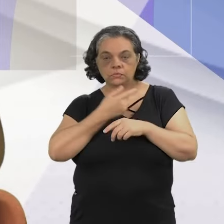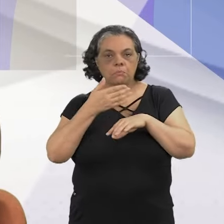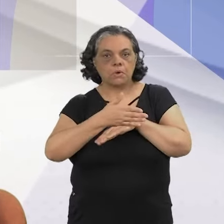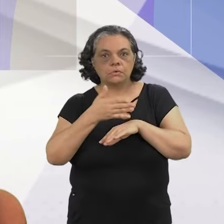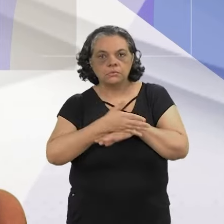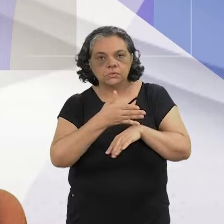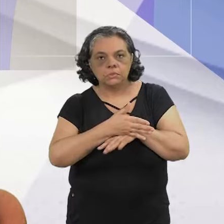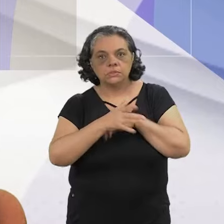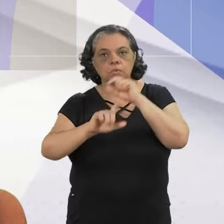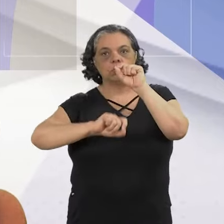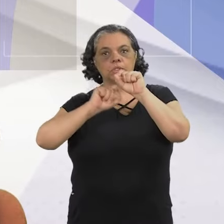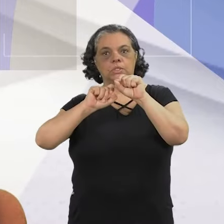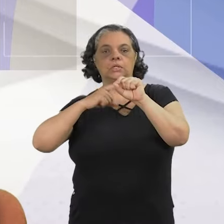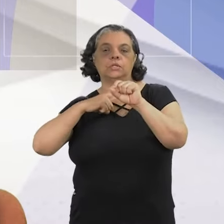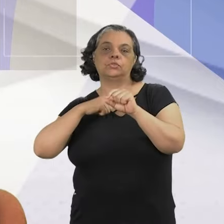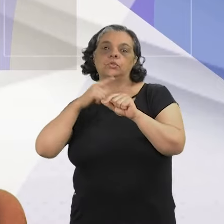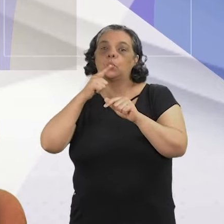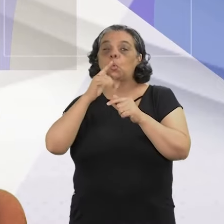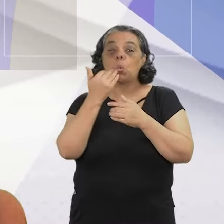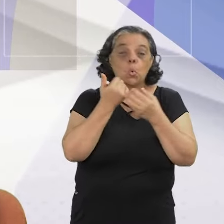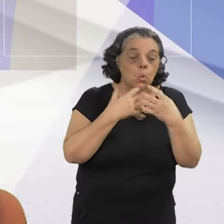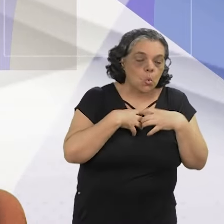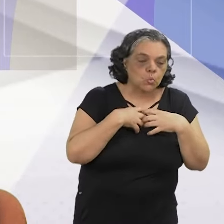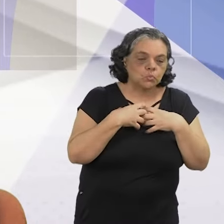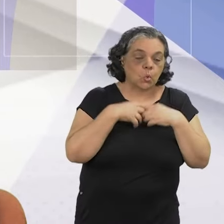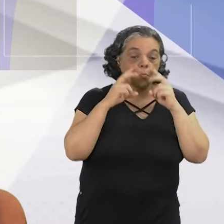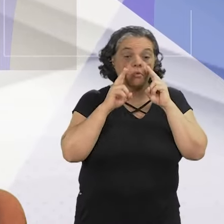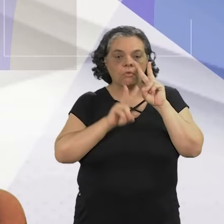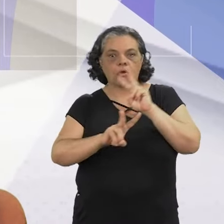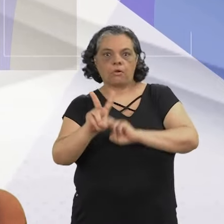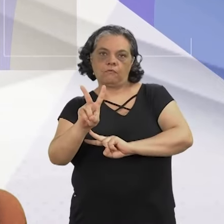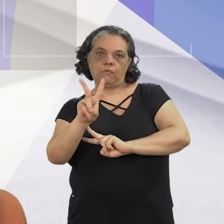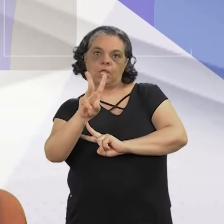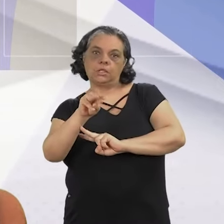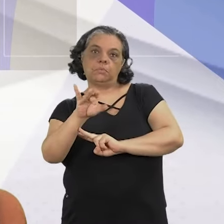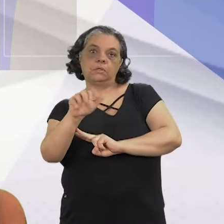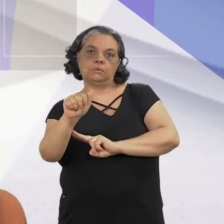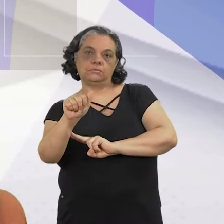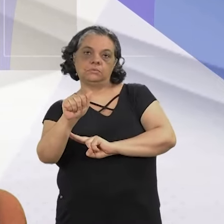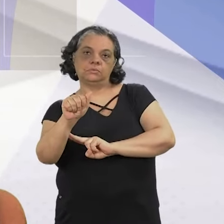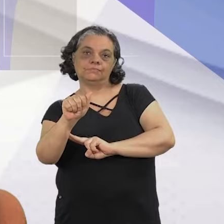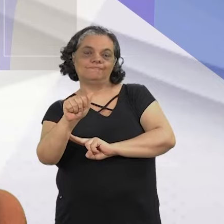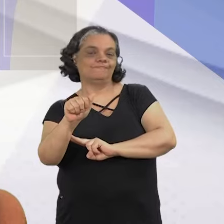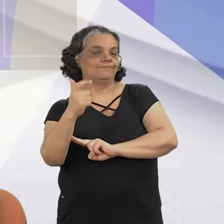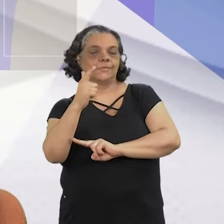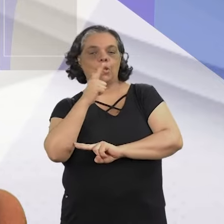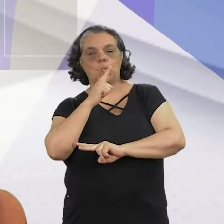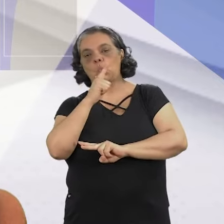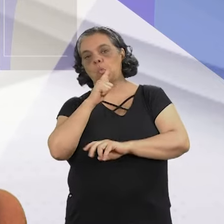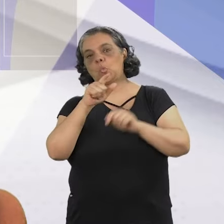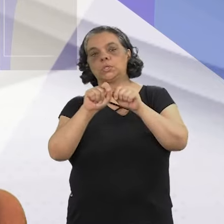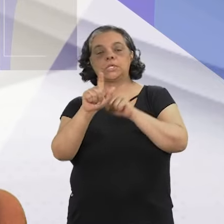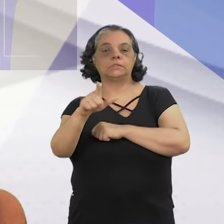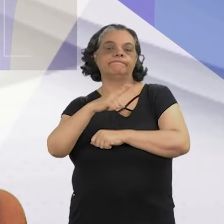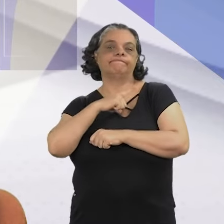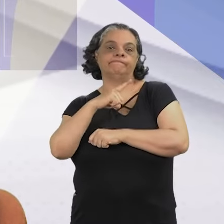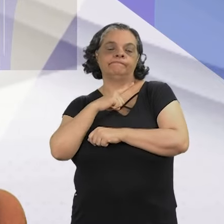participação né naquilo que a gente consome naquilo que a gente quer ver né de mídia a gente também não consegue